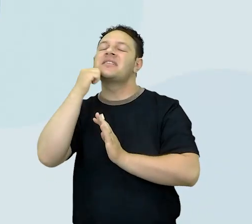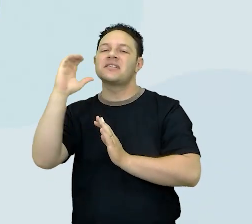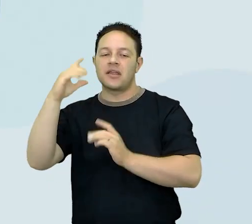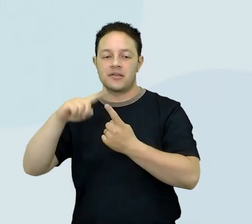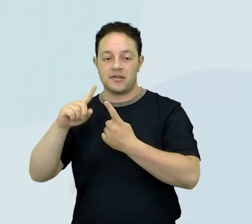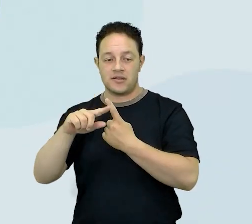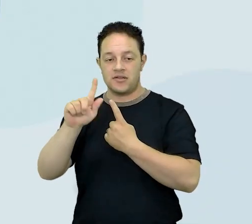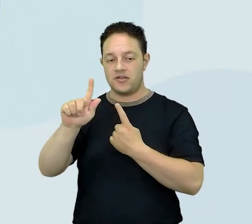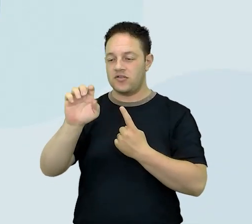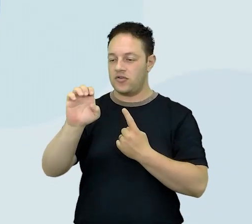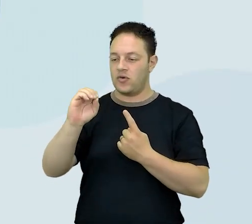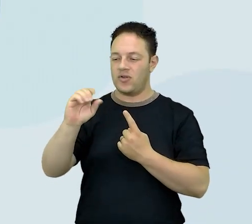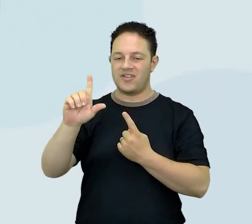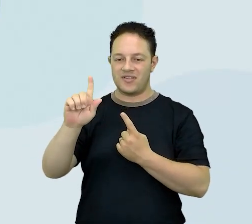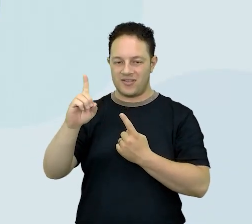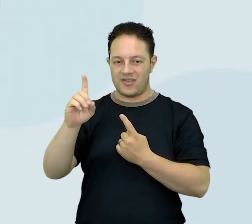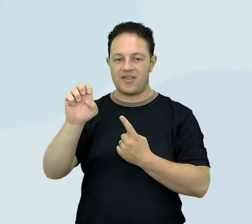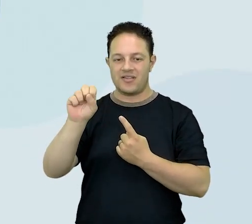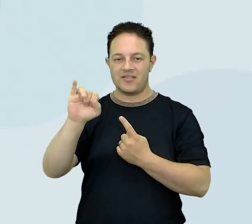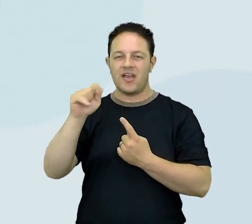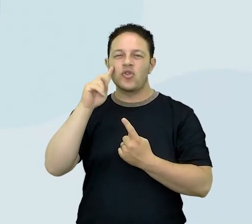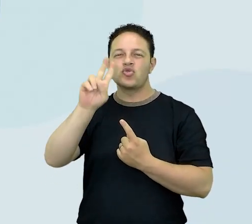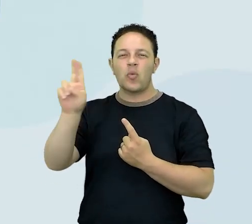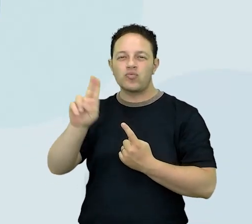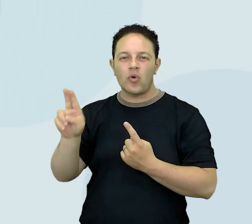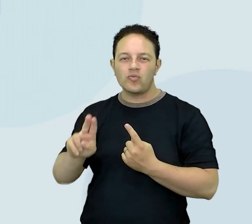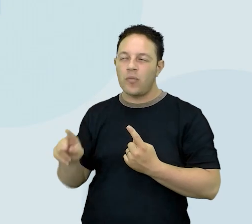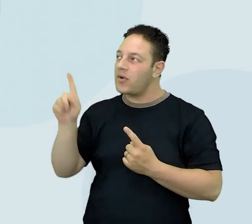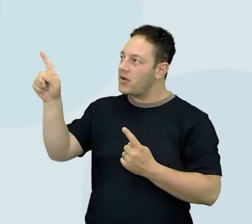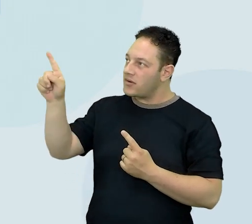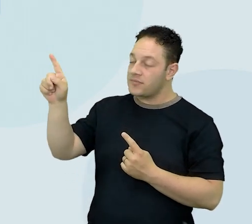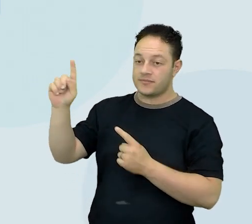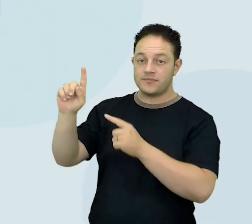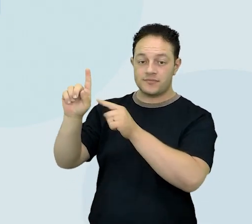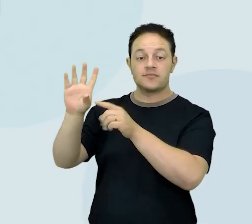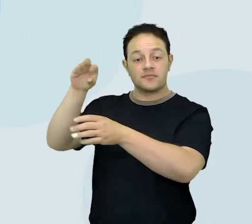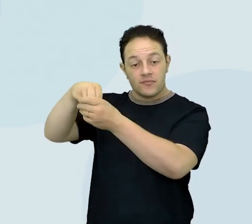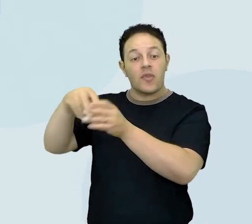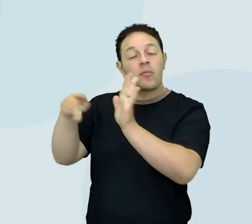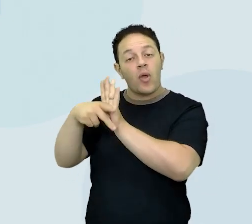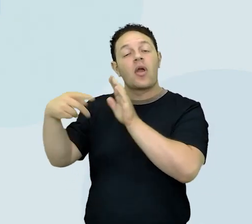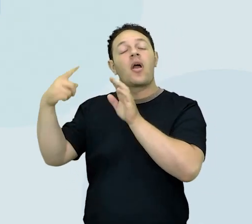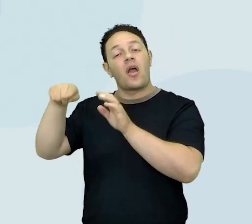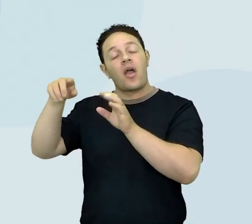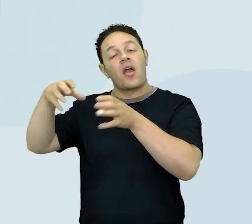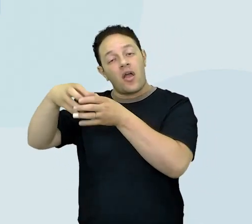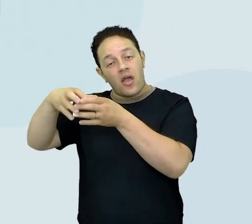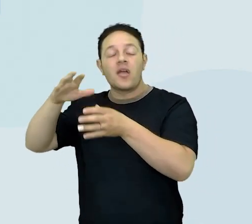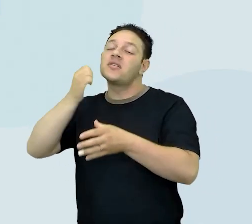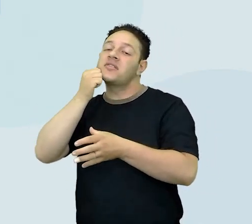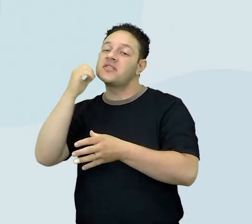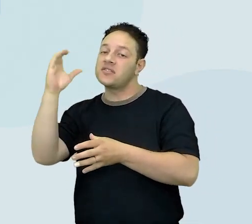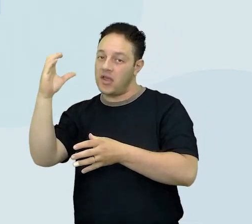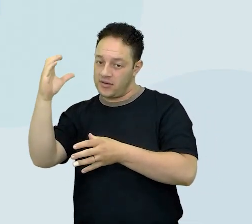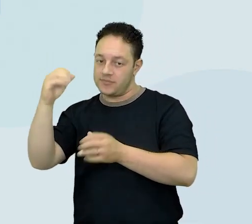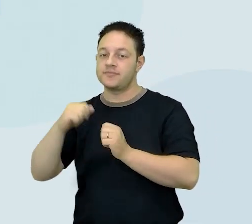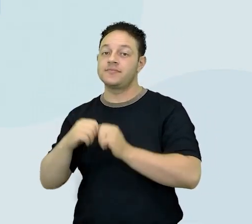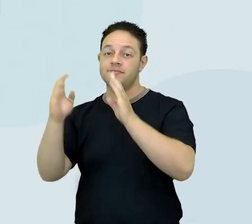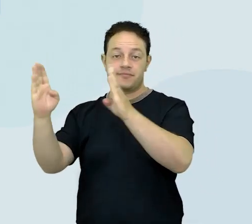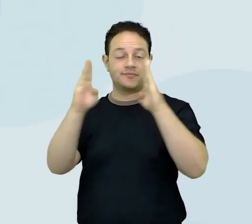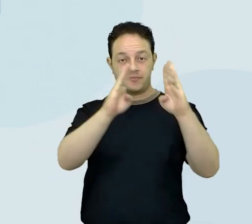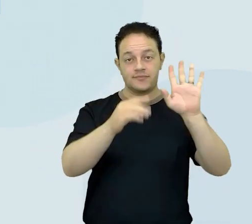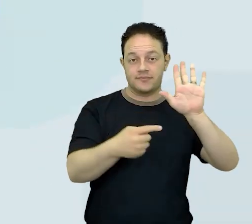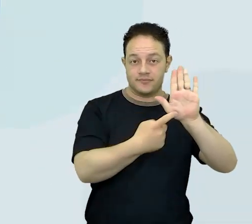o sensoriamento remoto, que nós vamos falar na atividade número 5, e também a astronomia. E